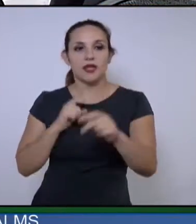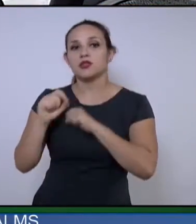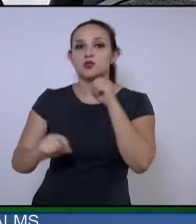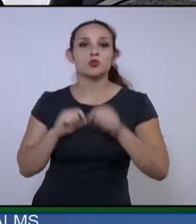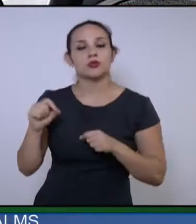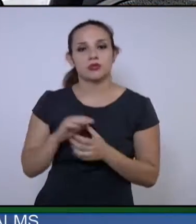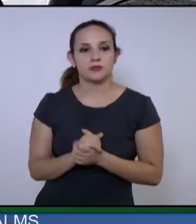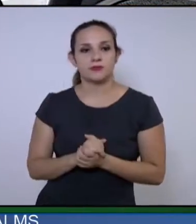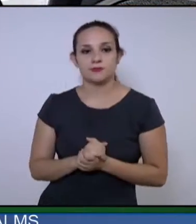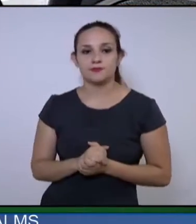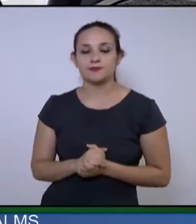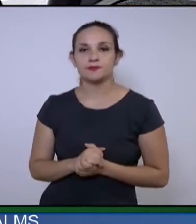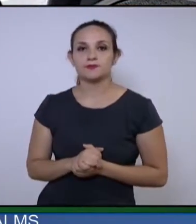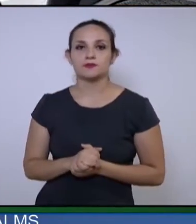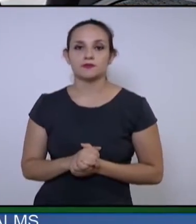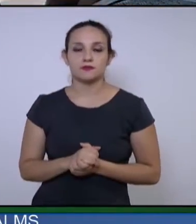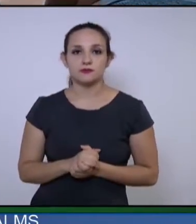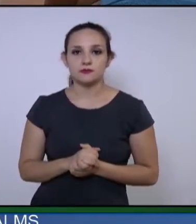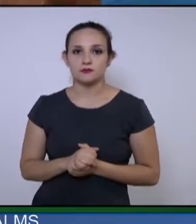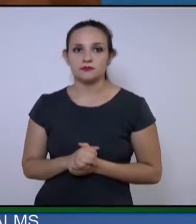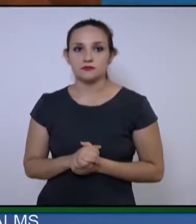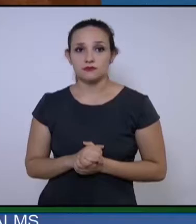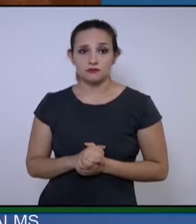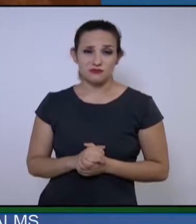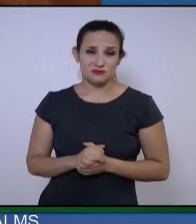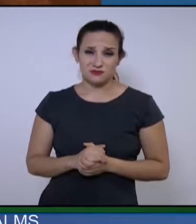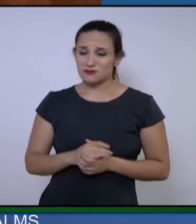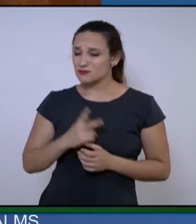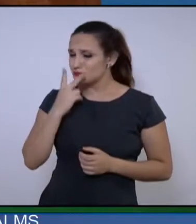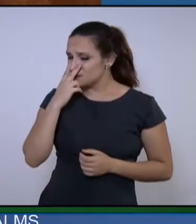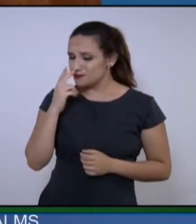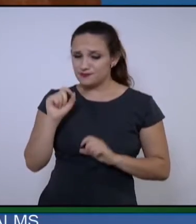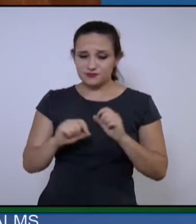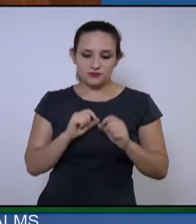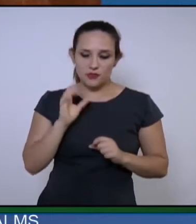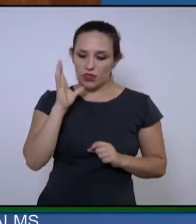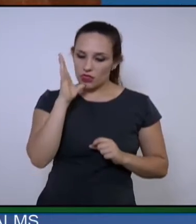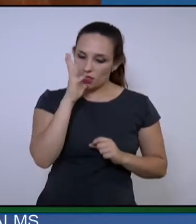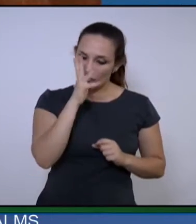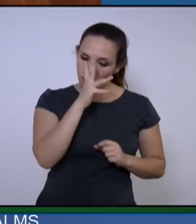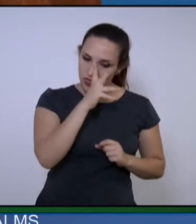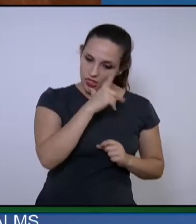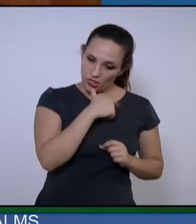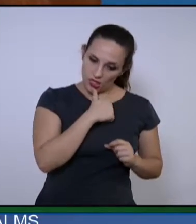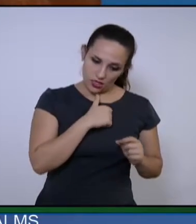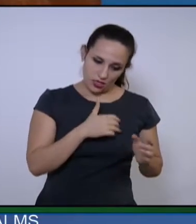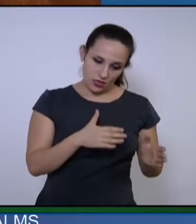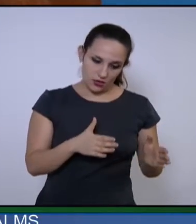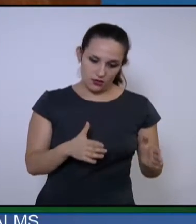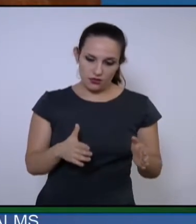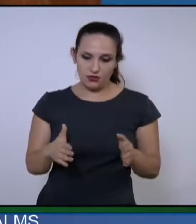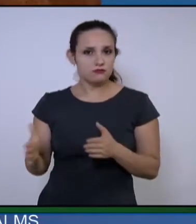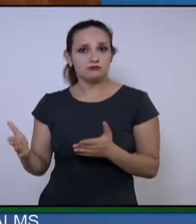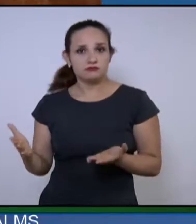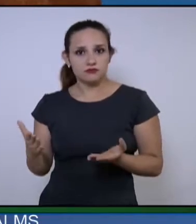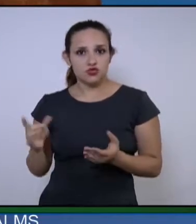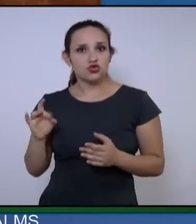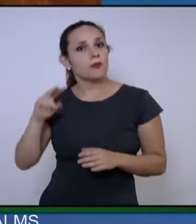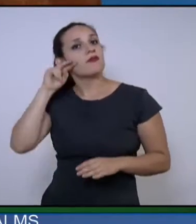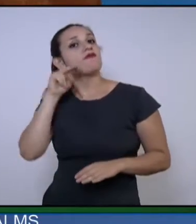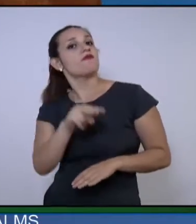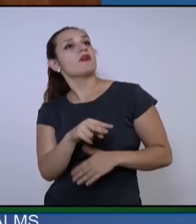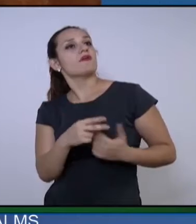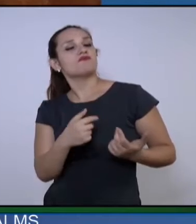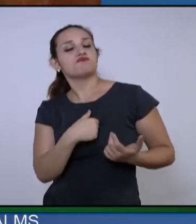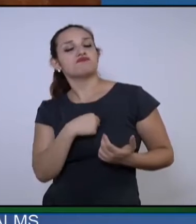de que, se depender desse andamento, o Cisfron transforma-se num elefante branco. E aqui nós temos que